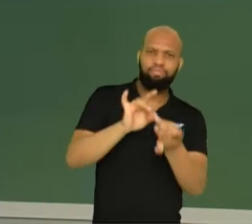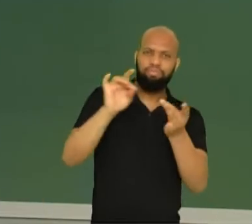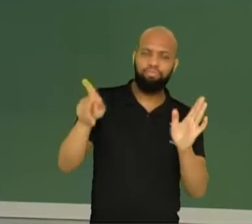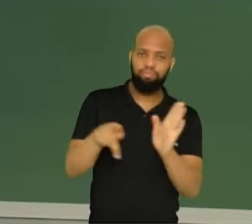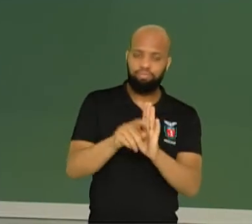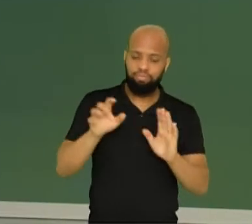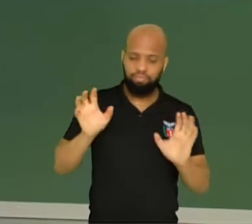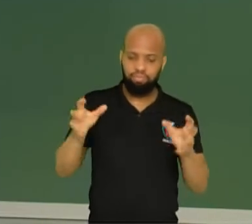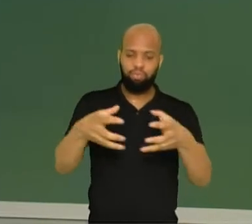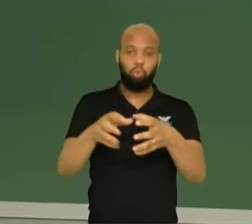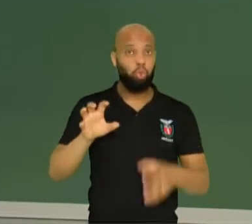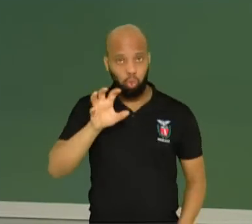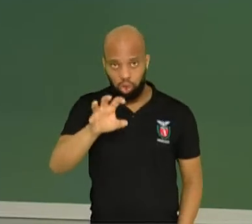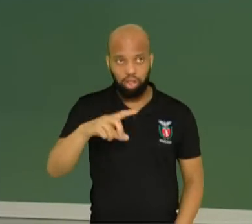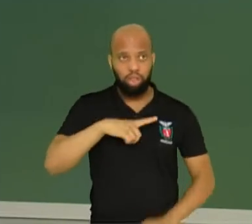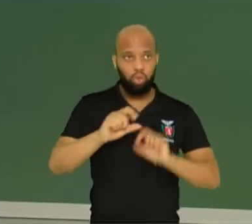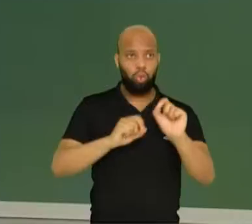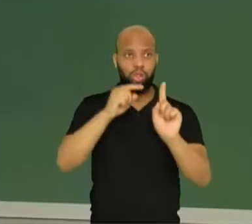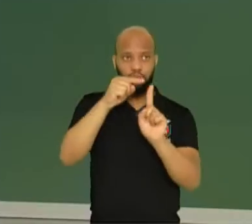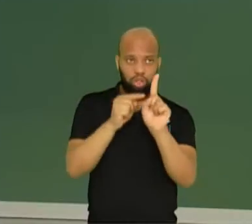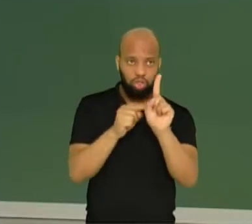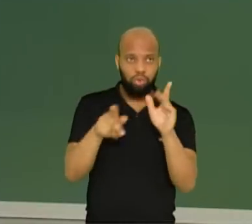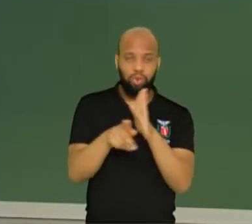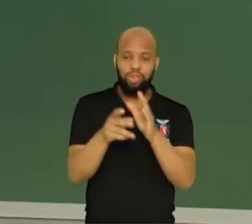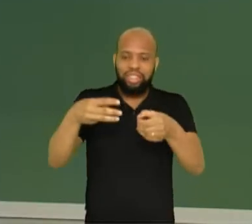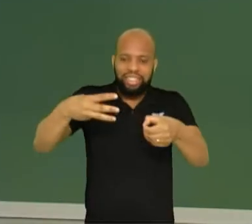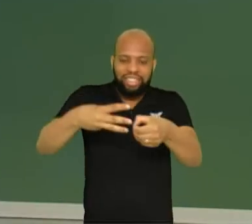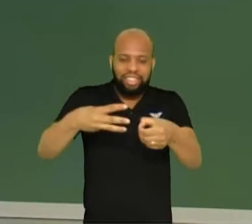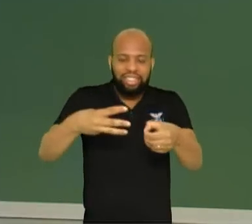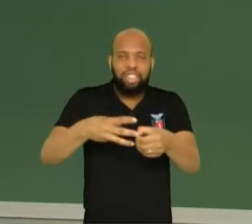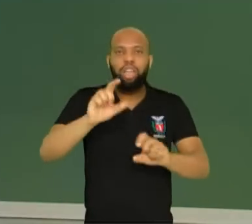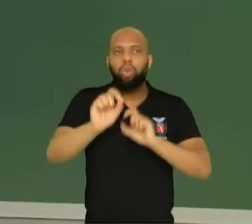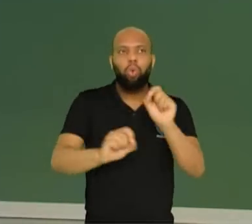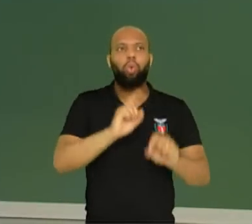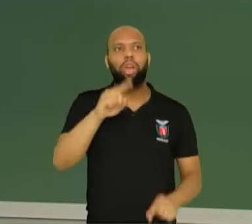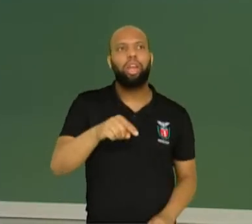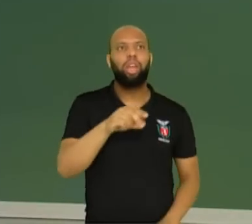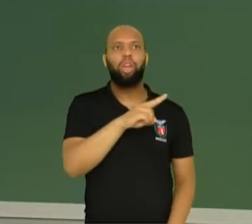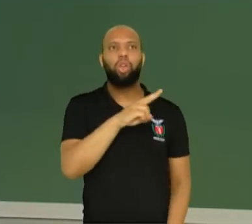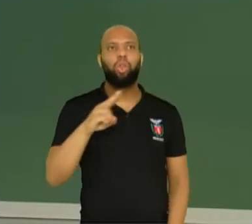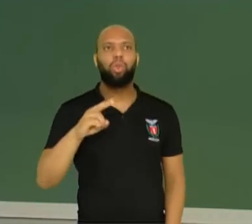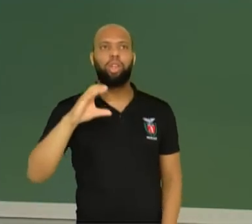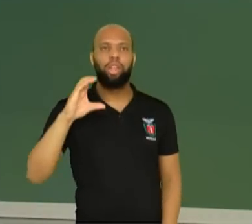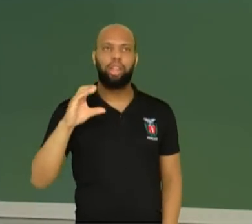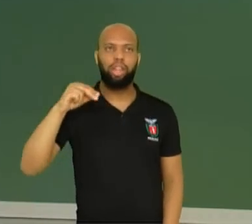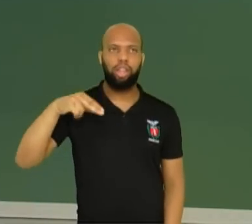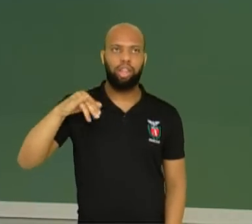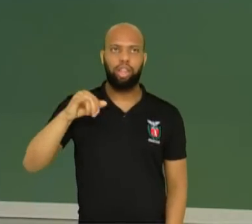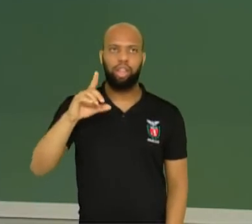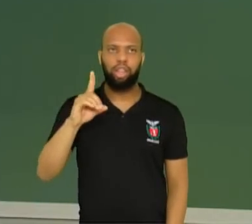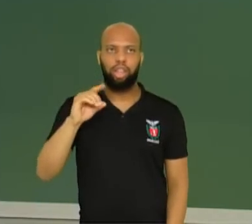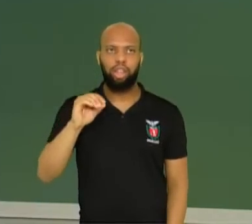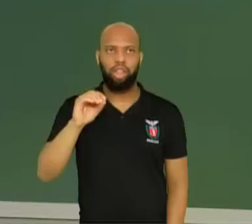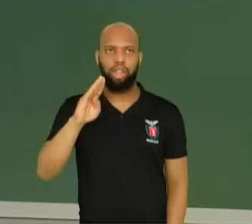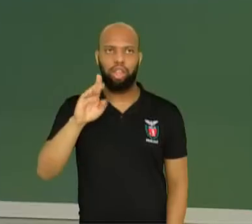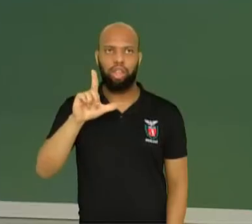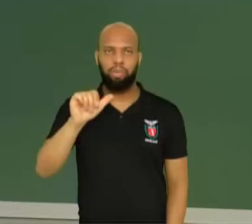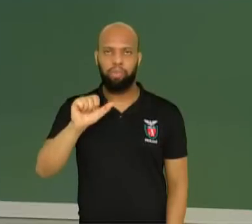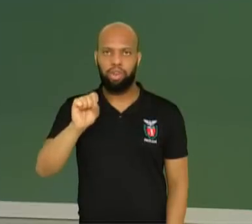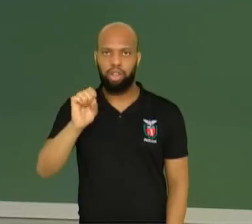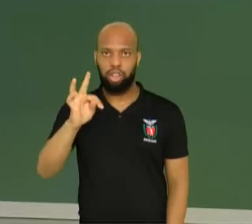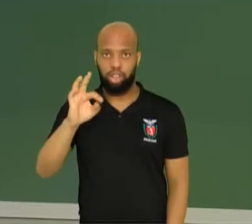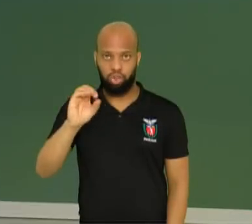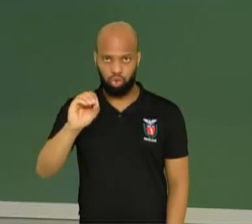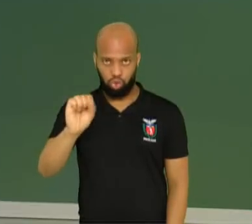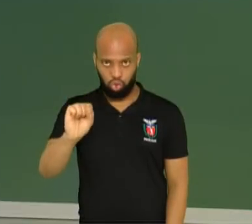desse grupo, eles têm um tipo de célula que a gente pode chamar de quinidoblasto. O quinidoblasto